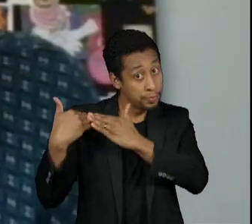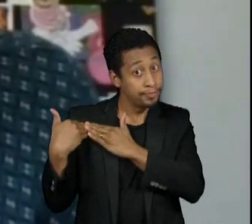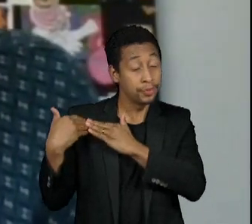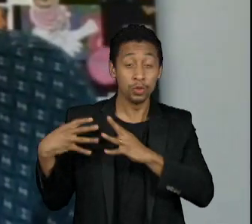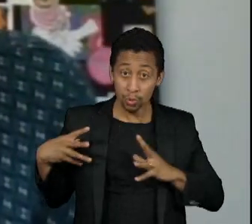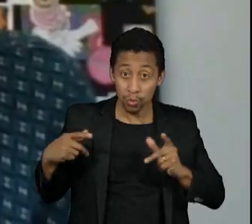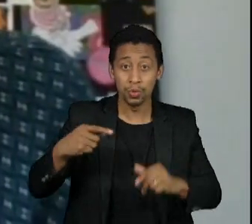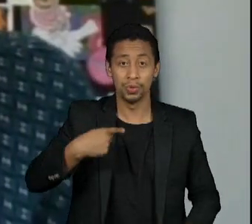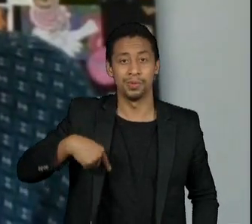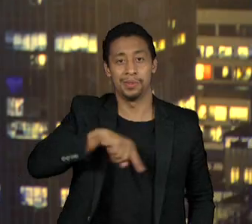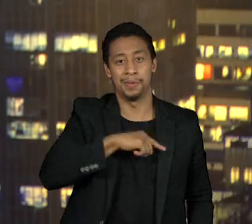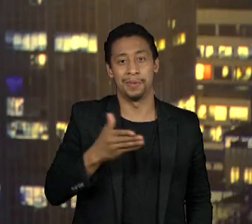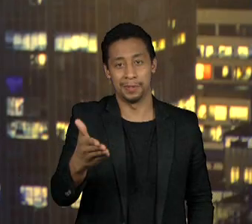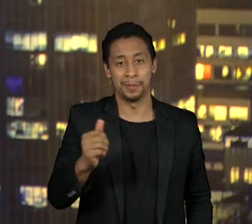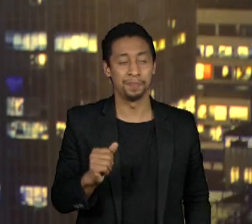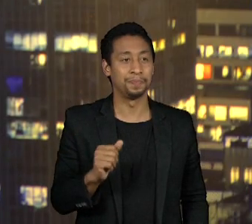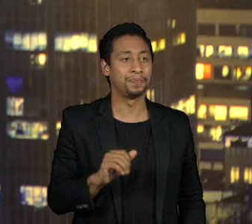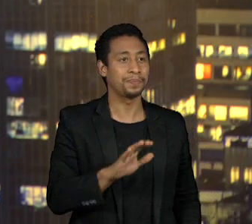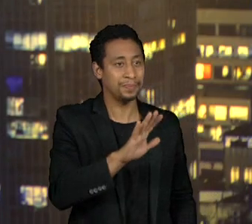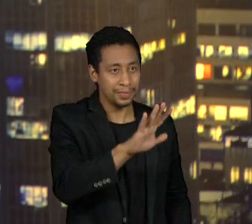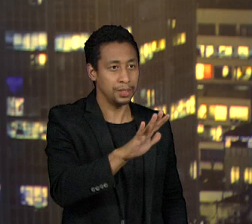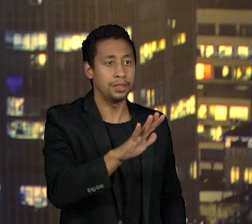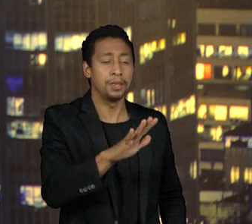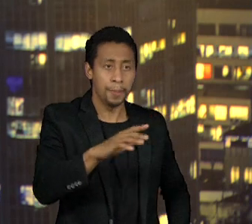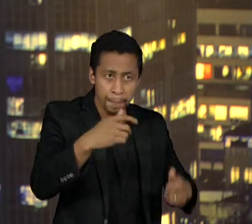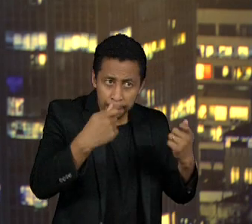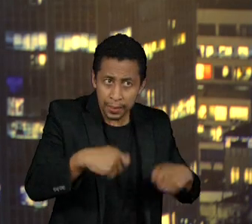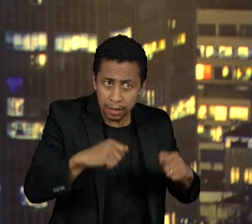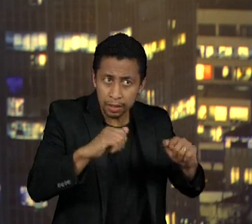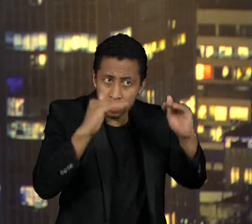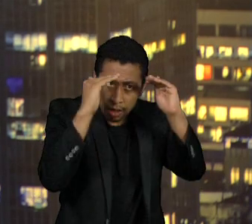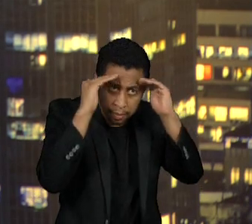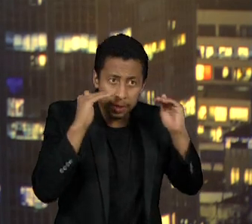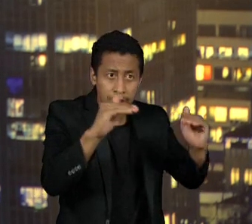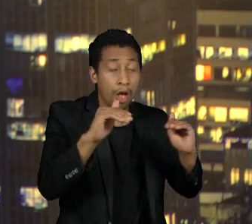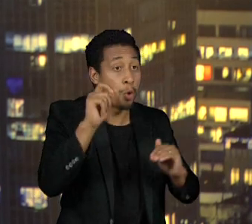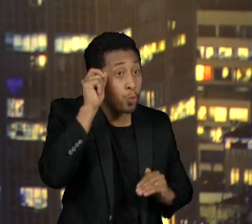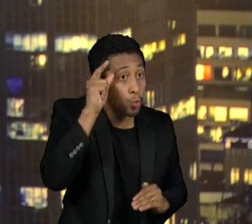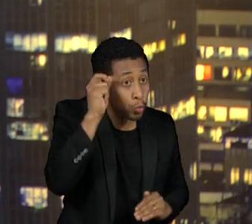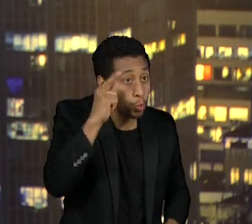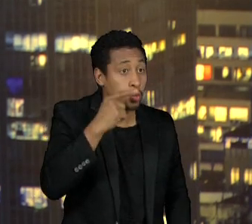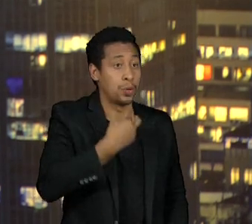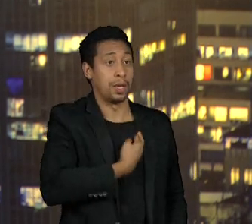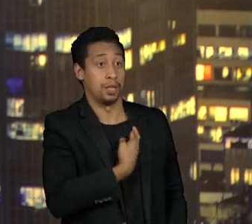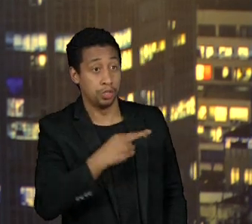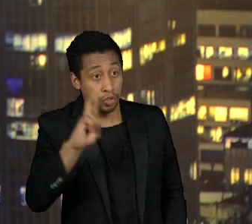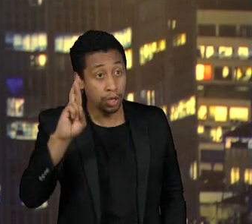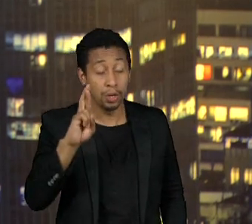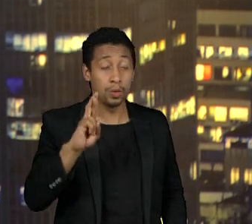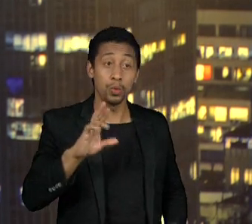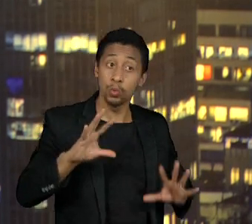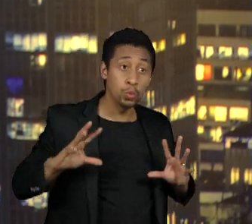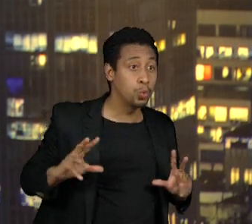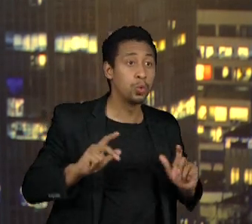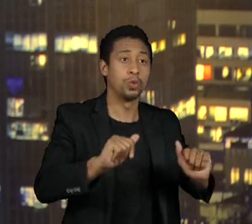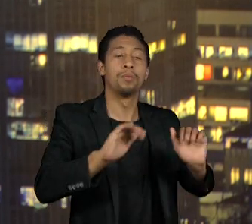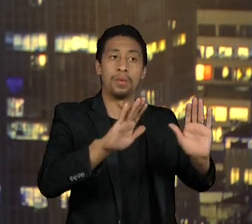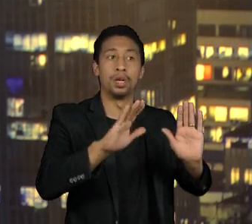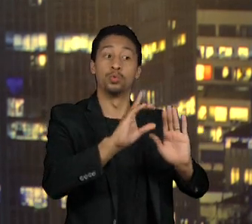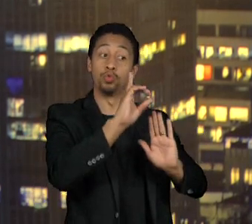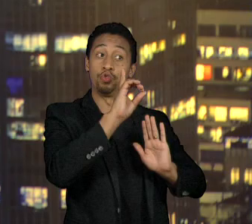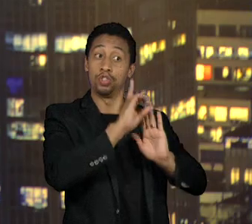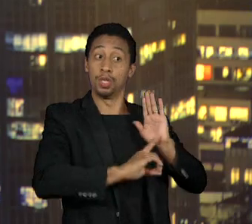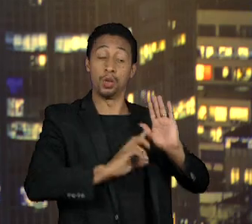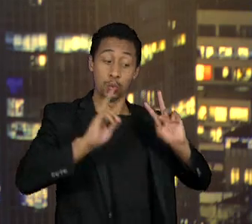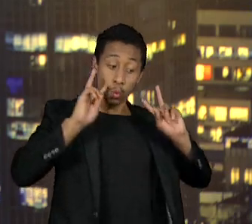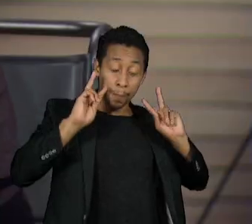de todos nós. Agora, é necessário respeitar as questões culturais, religiosas, mas desde que elas não violem direitos